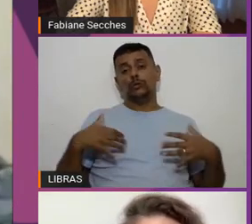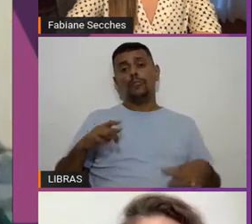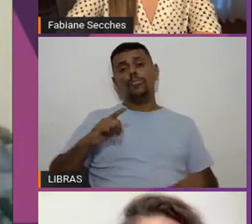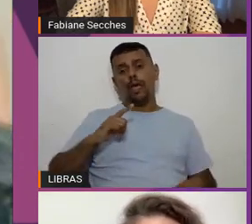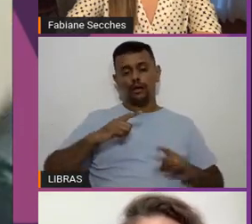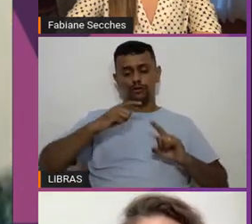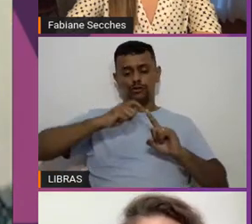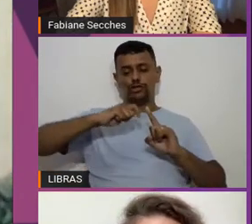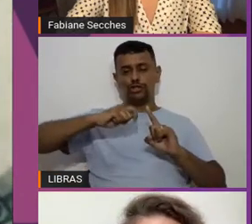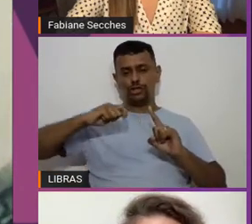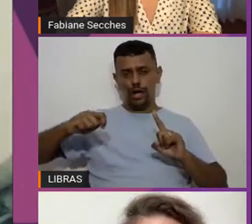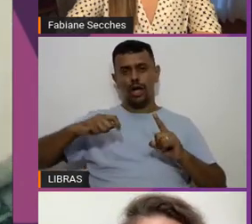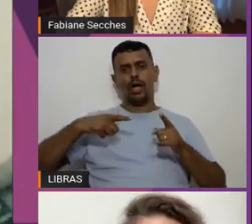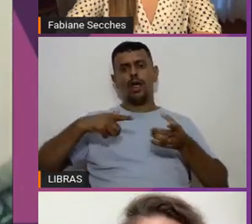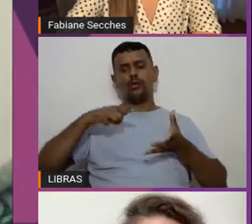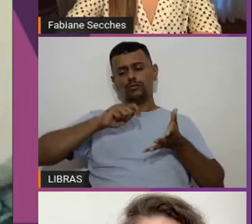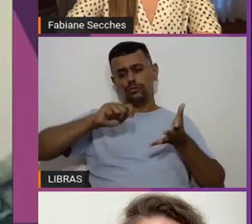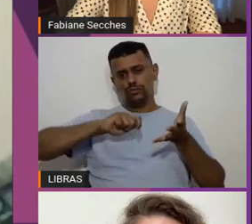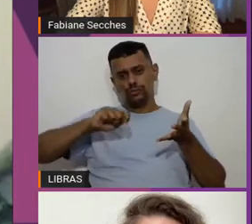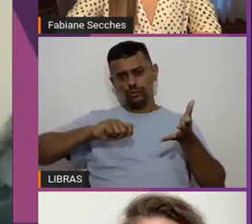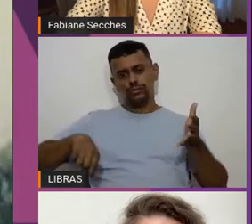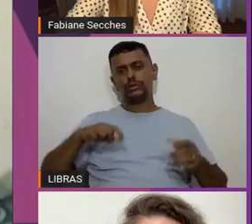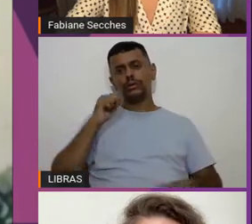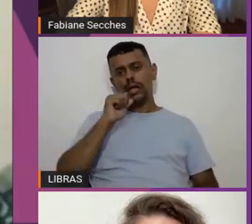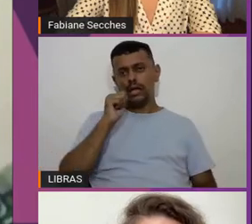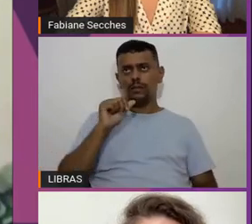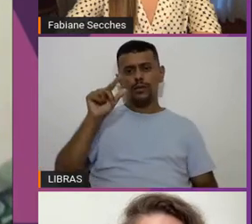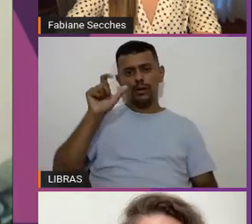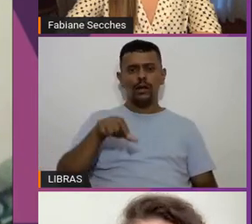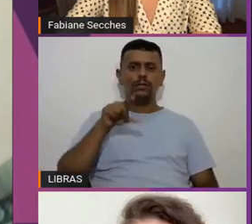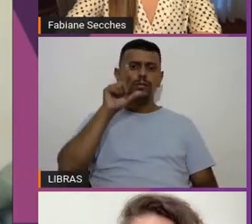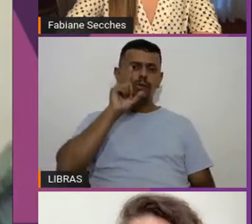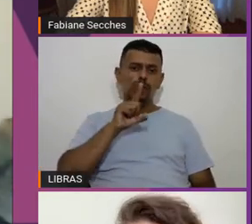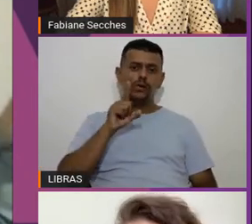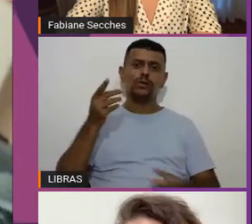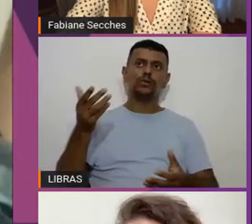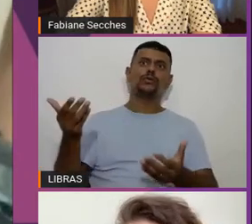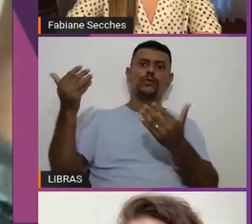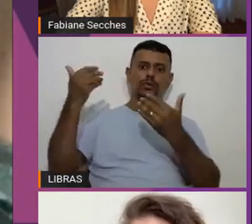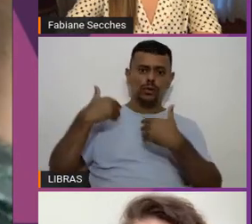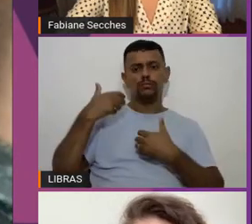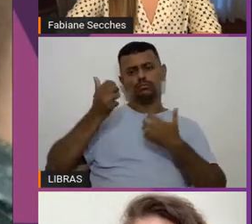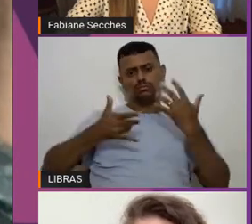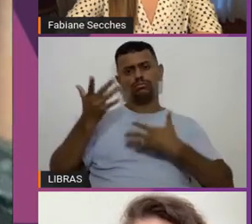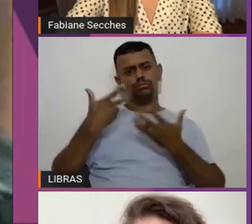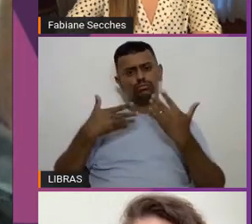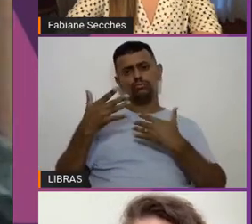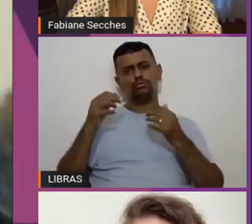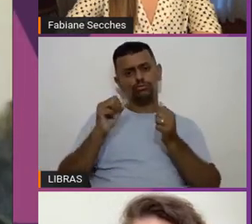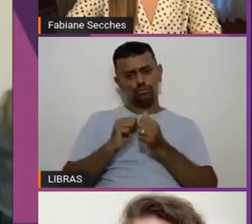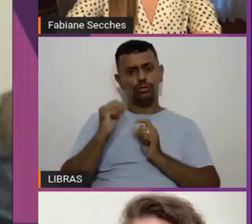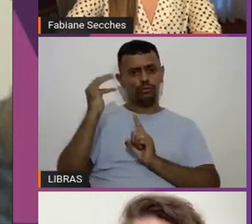como por exemplo a Emily Dickinson a muito presente na minha vida que dá na epígrafe da chave de casa